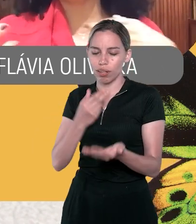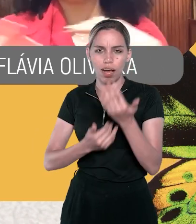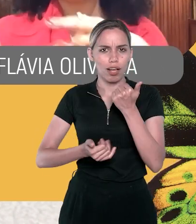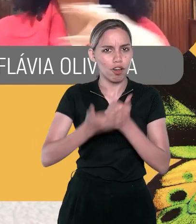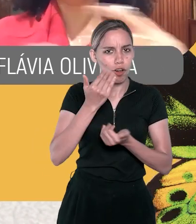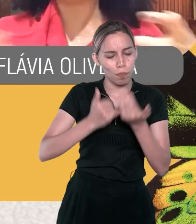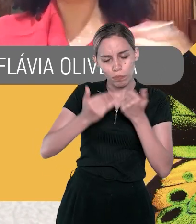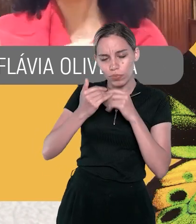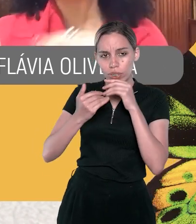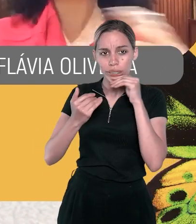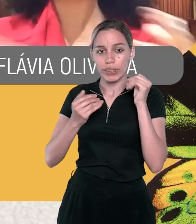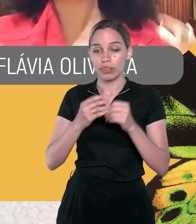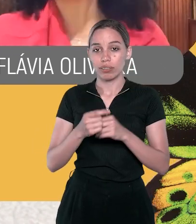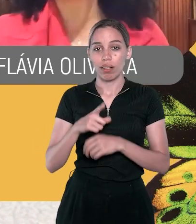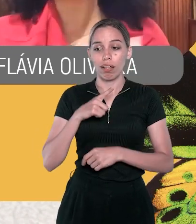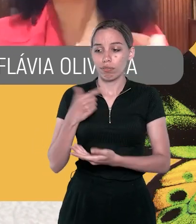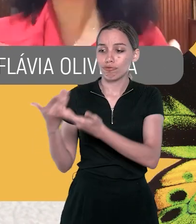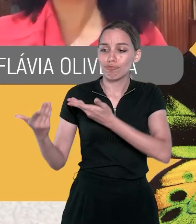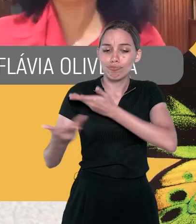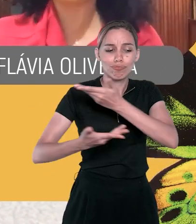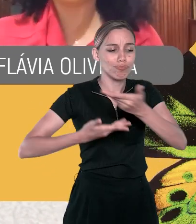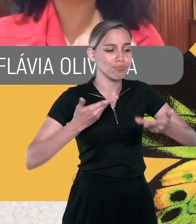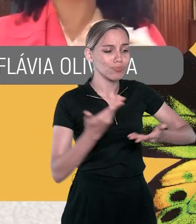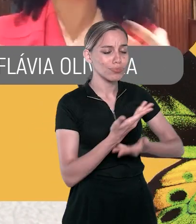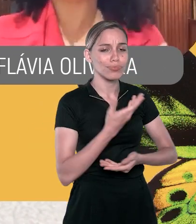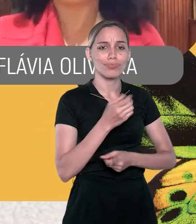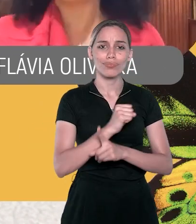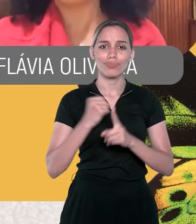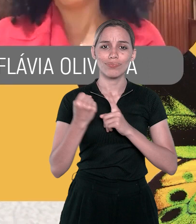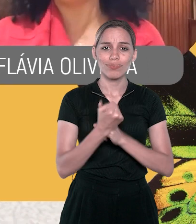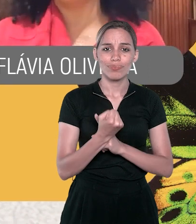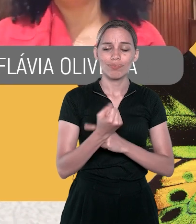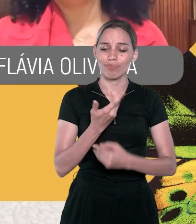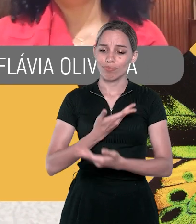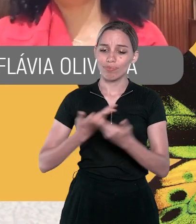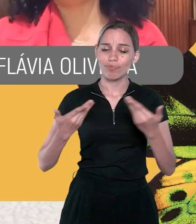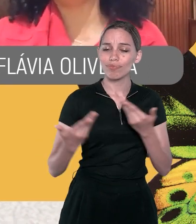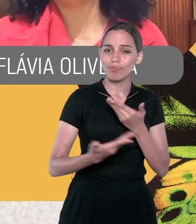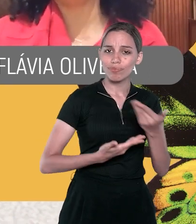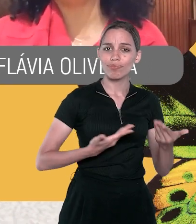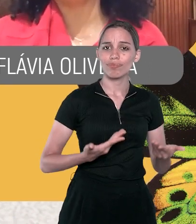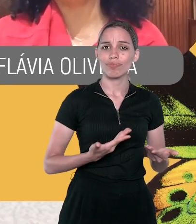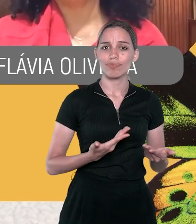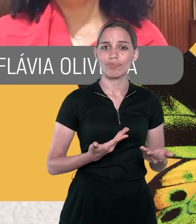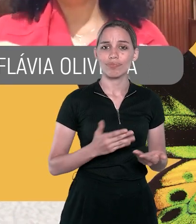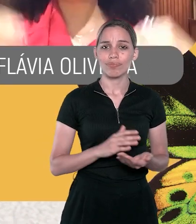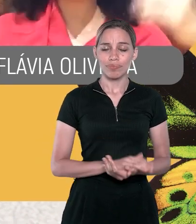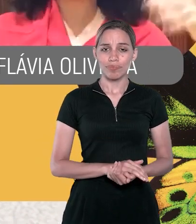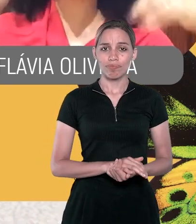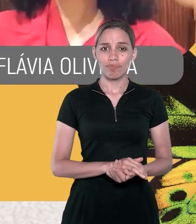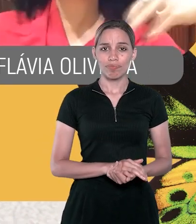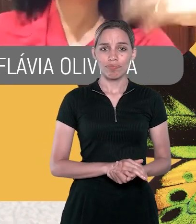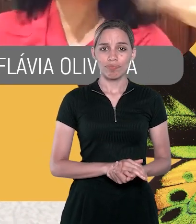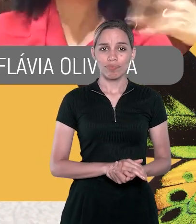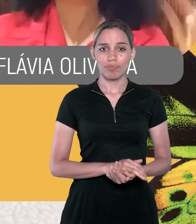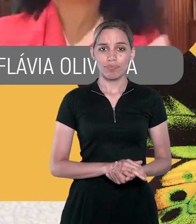de convívio social, né, de interação, é ultra mega